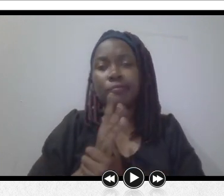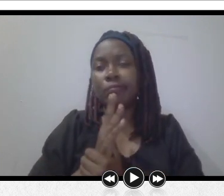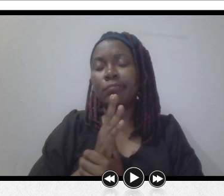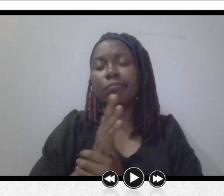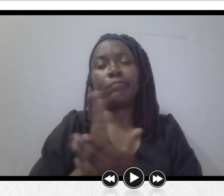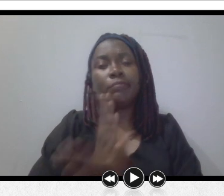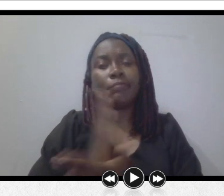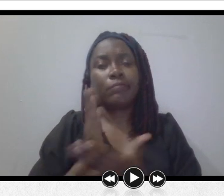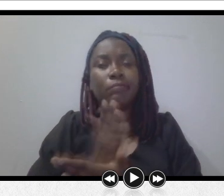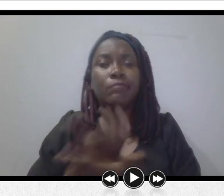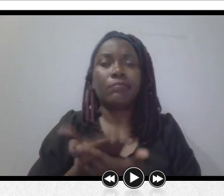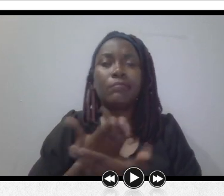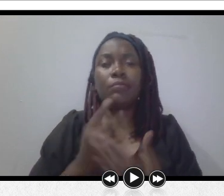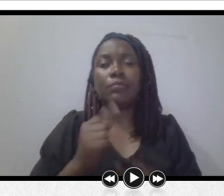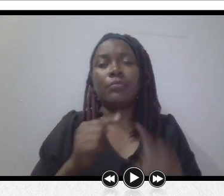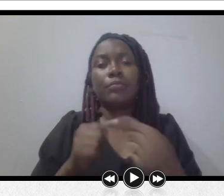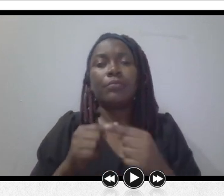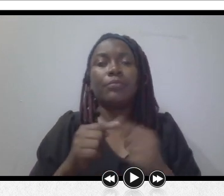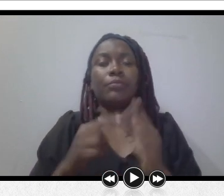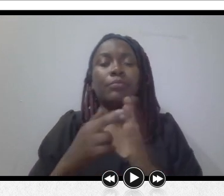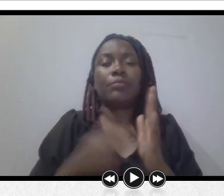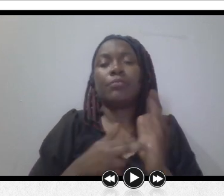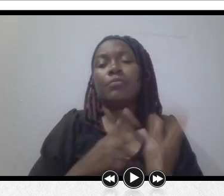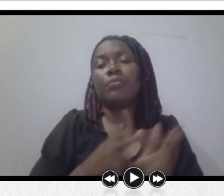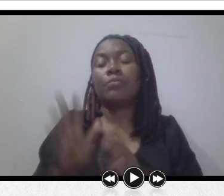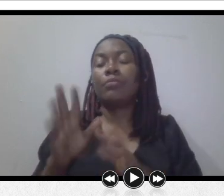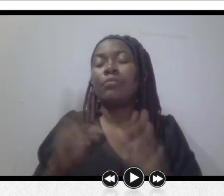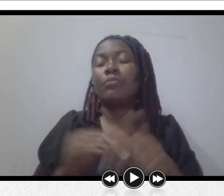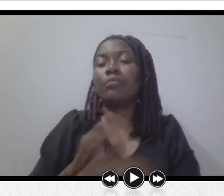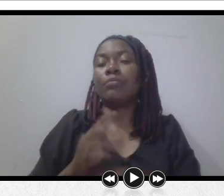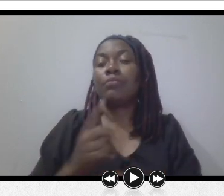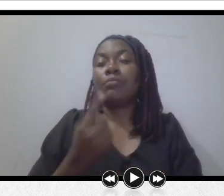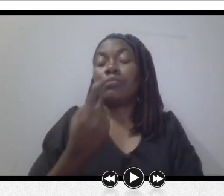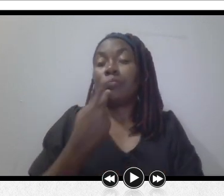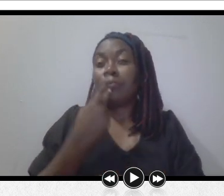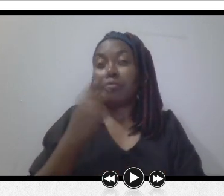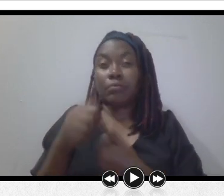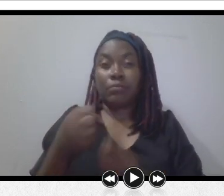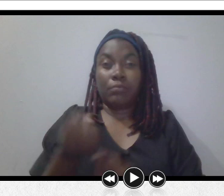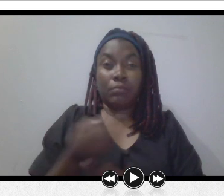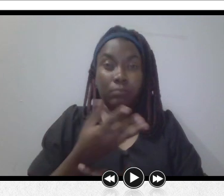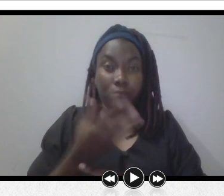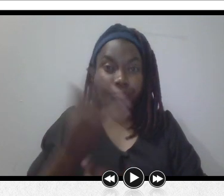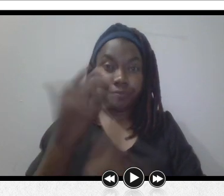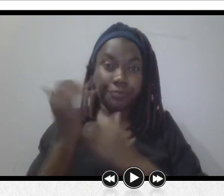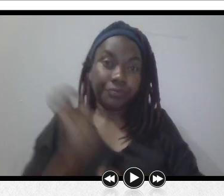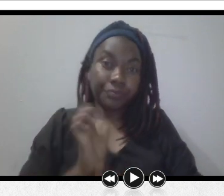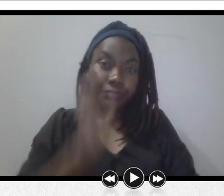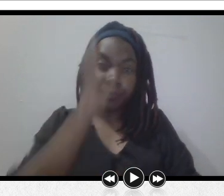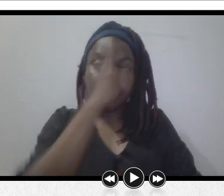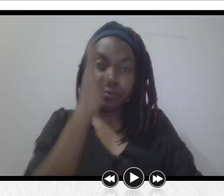artigos e estudos relacionados com a regulação, mas aqui eu indico um que fala sobre a reforma do Estado, né, no Brasil,